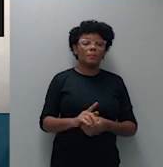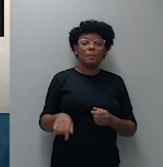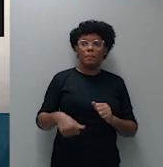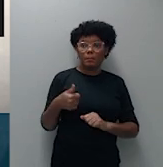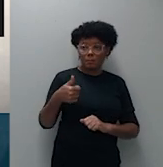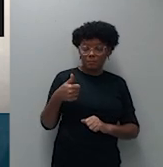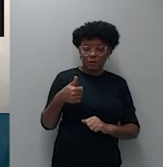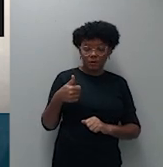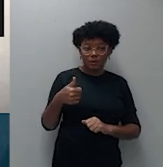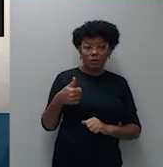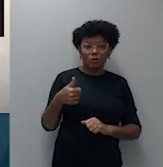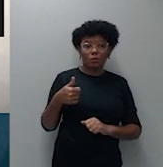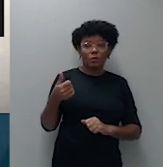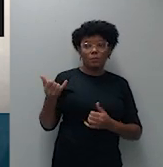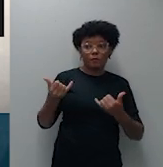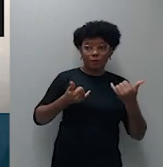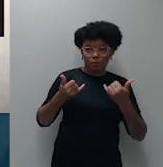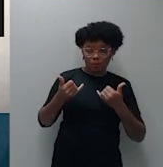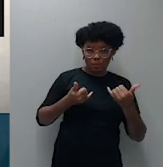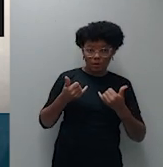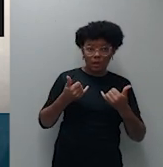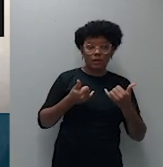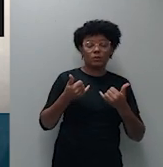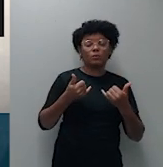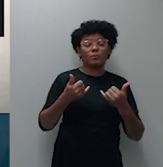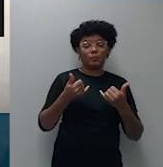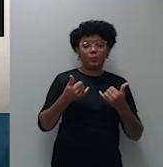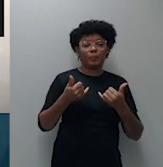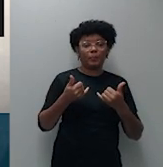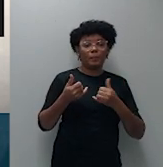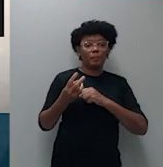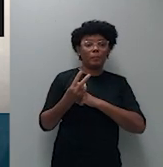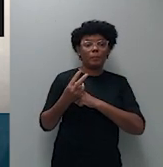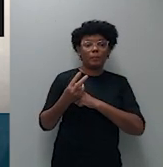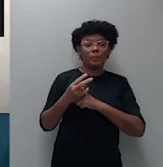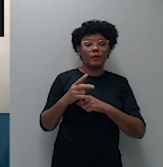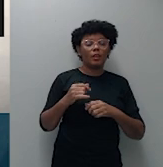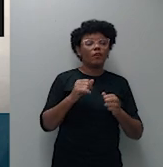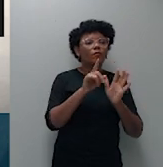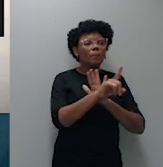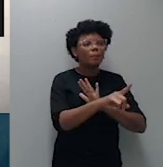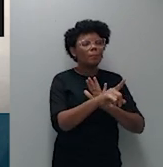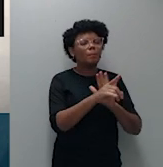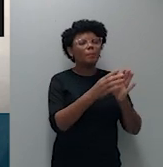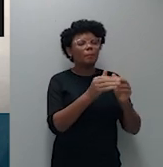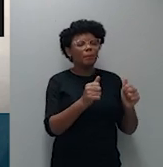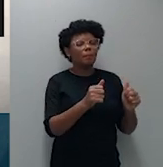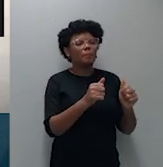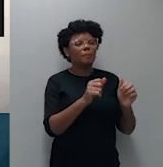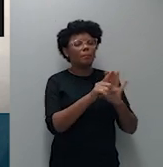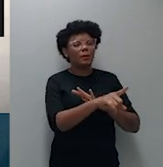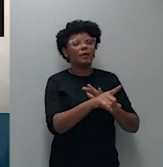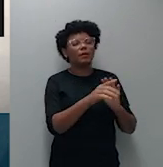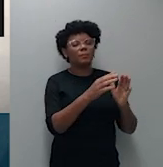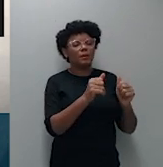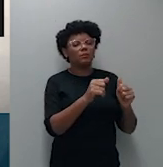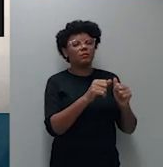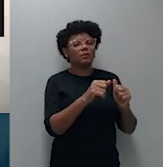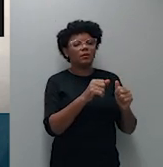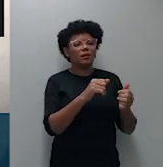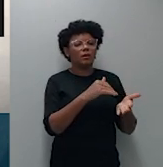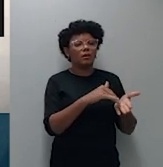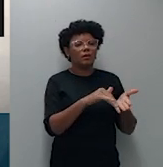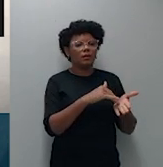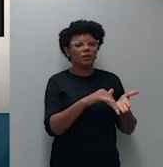primeiro eu fui informado aqui pela Assessoria eu vou pedir a doutora Tereza para confirmar